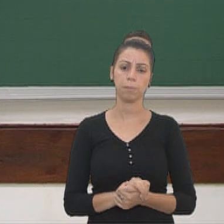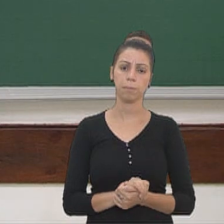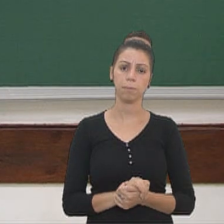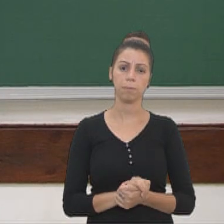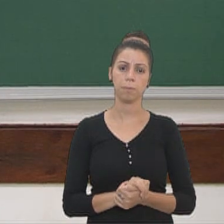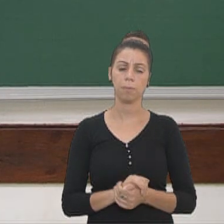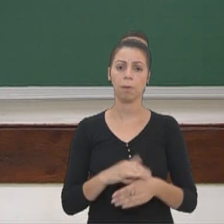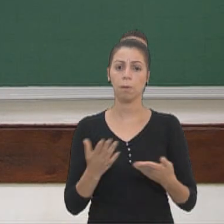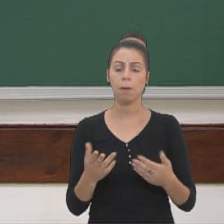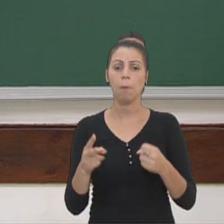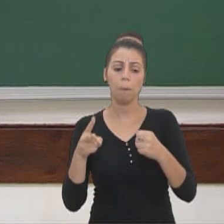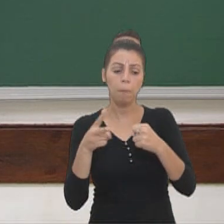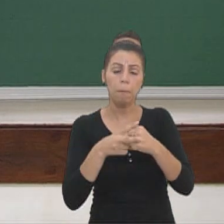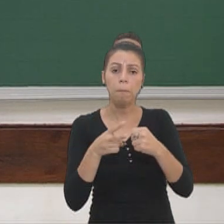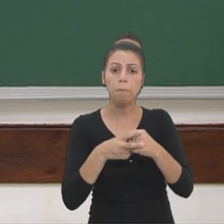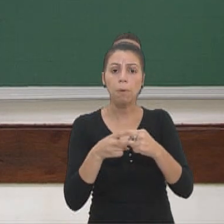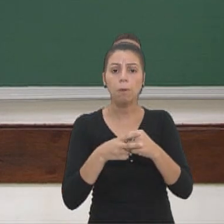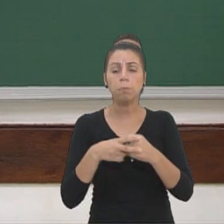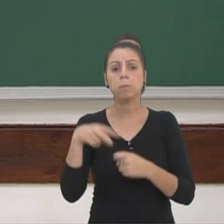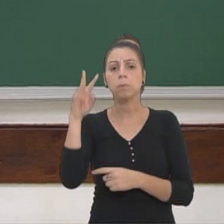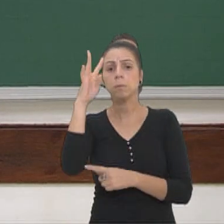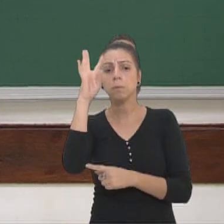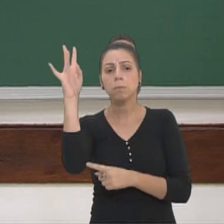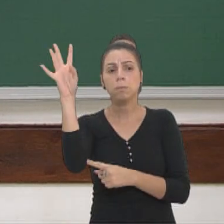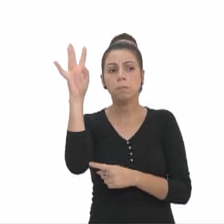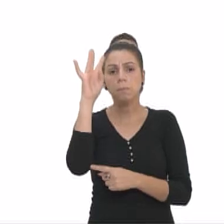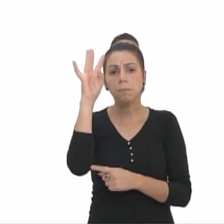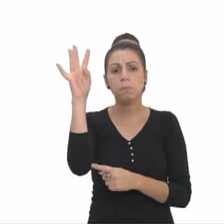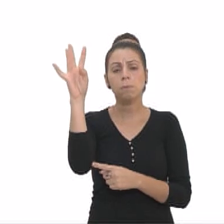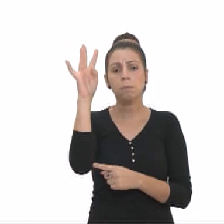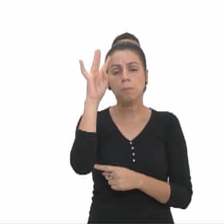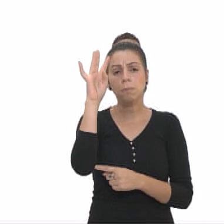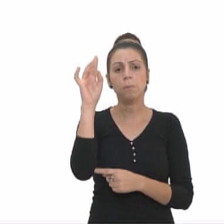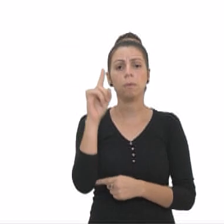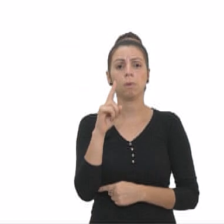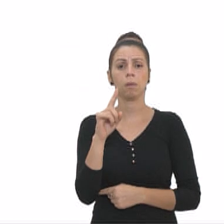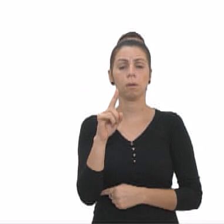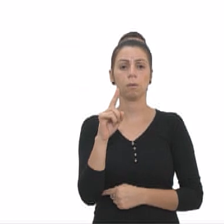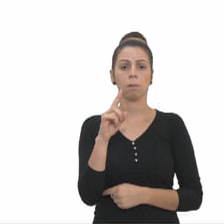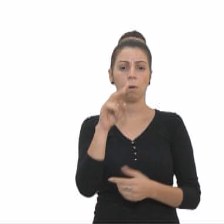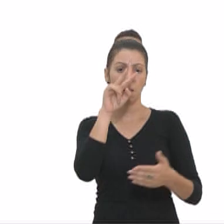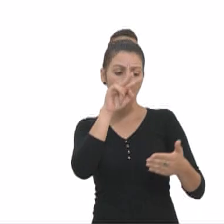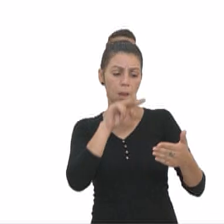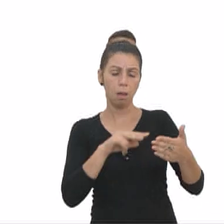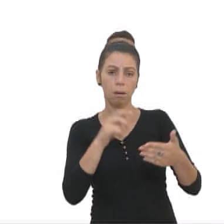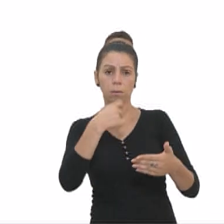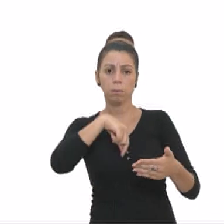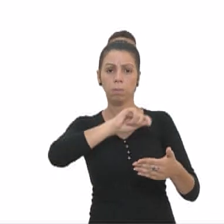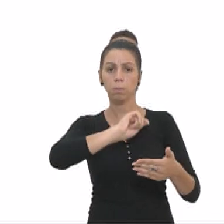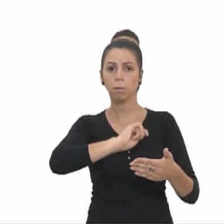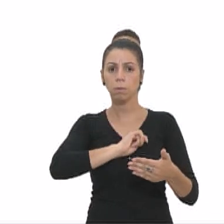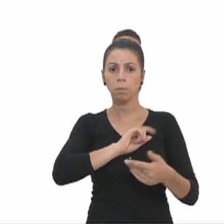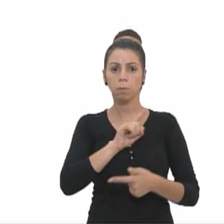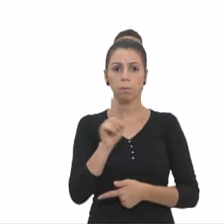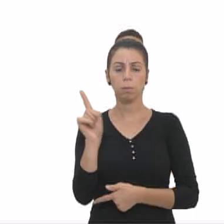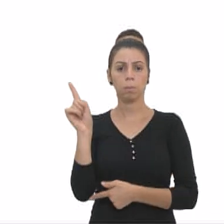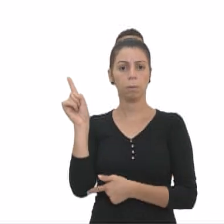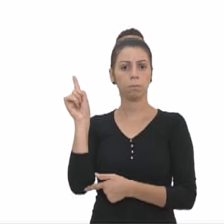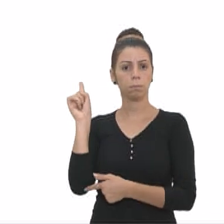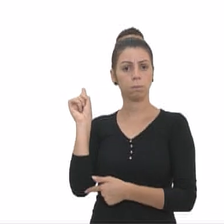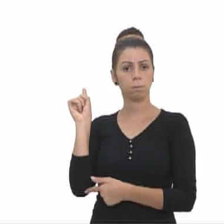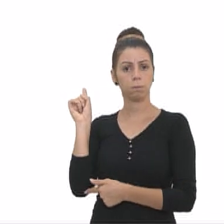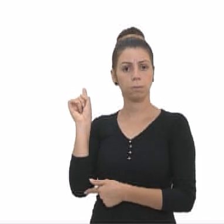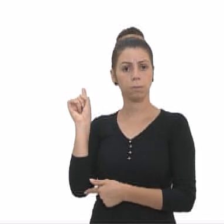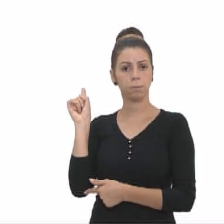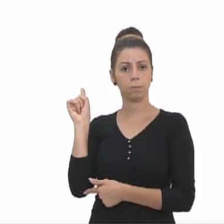Os verbos reflexivos, então, são los que la acción recae sobre el